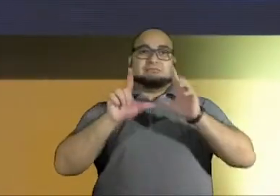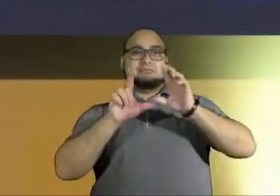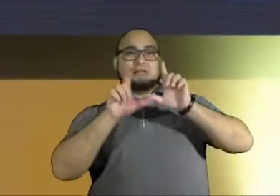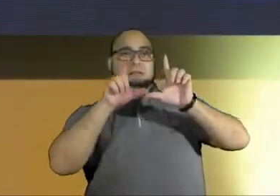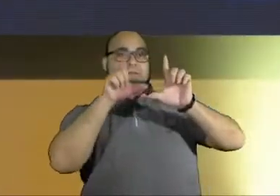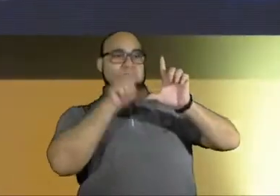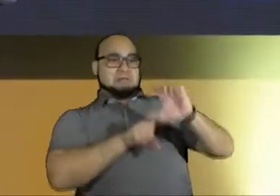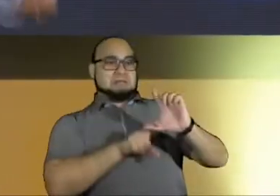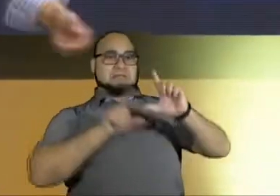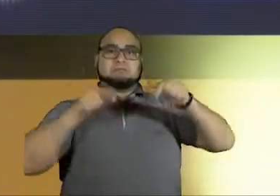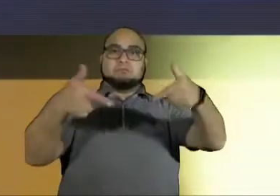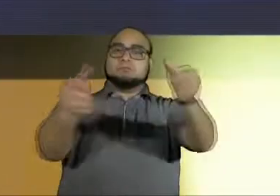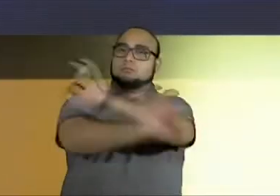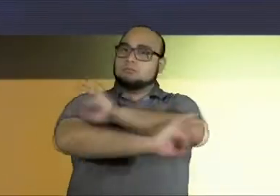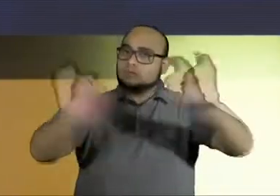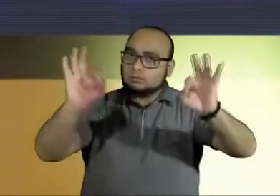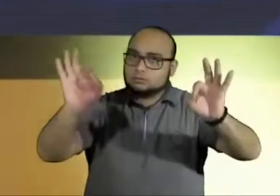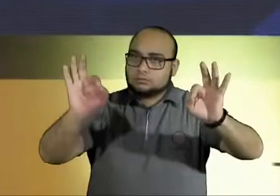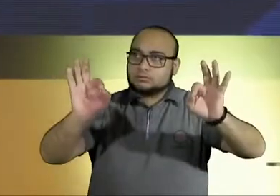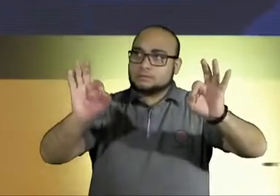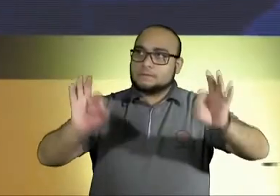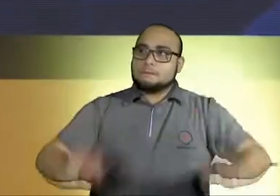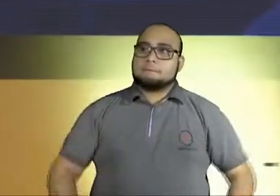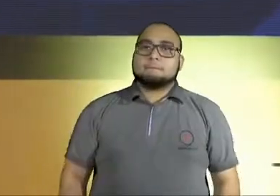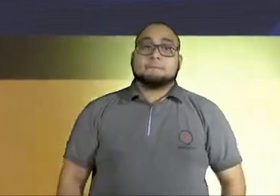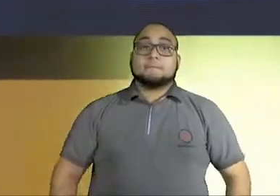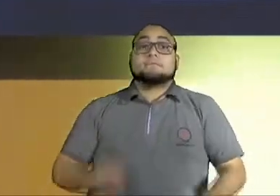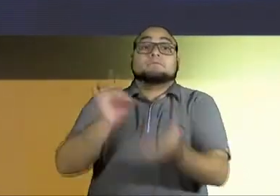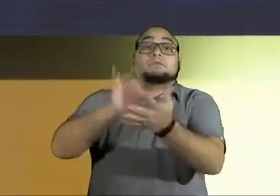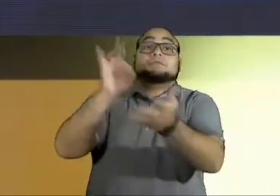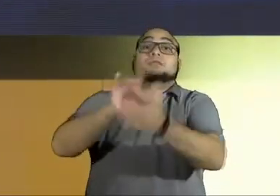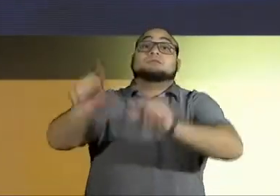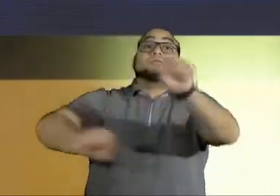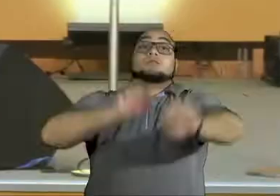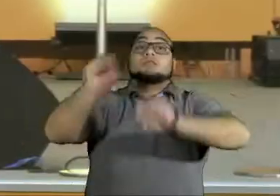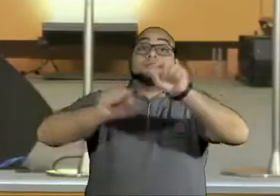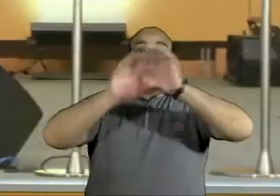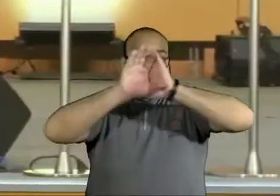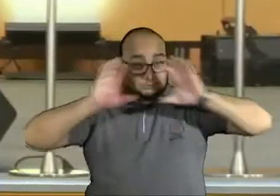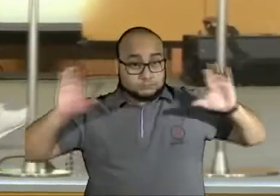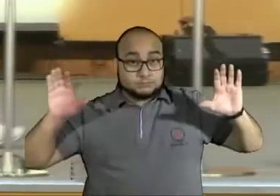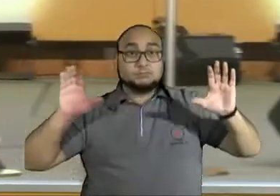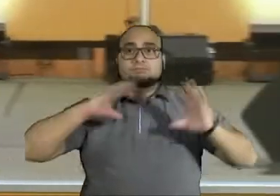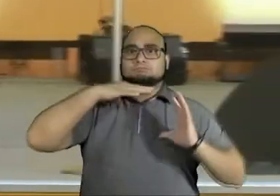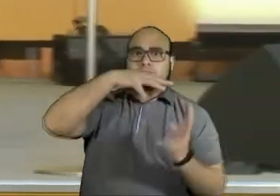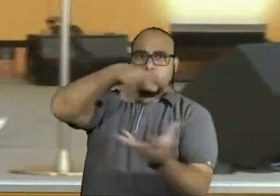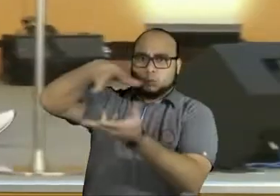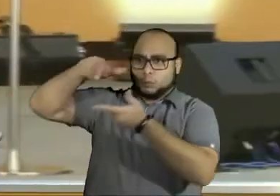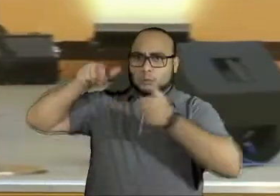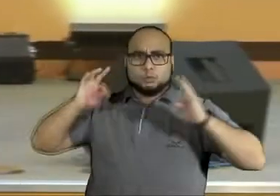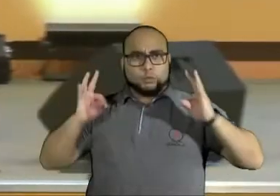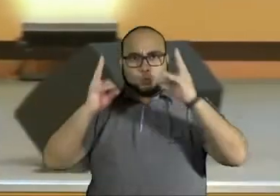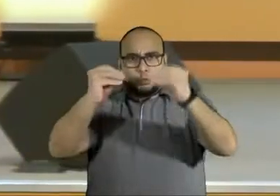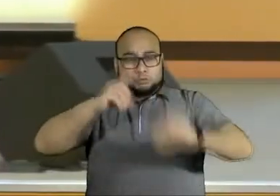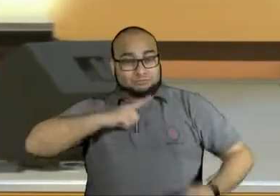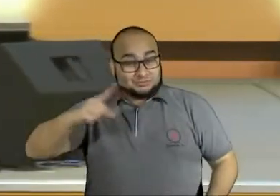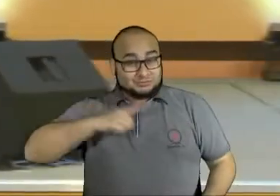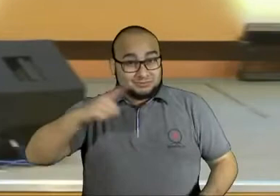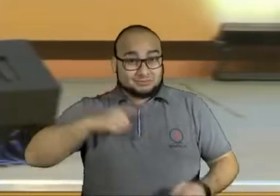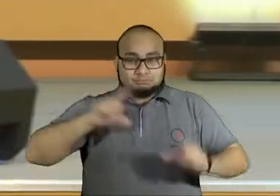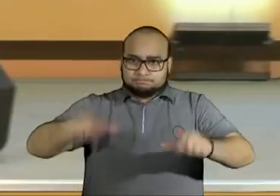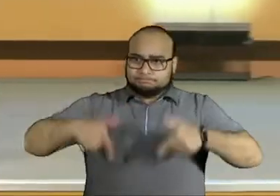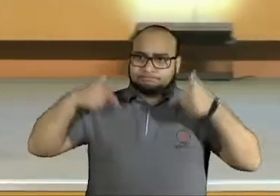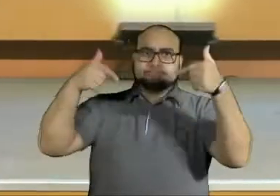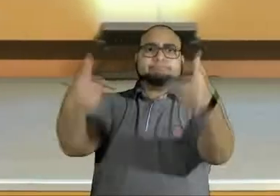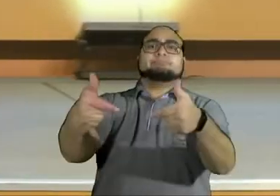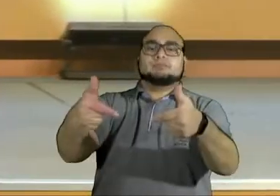Hebreus legitima a seguinte verdade, porque céus e terra, tudo o que existe e tudo o que há, não foi feito por